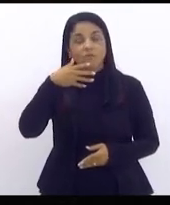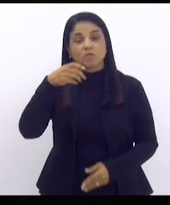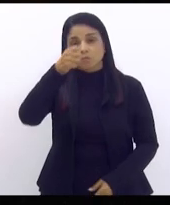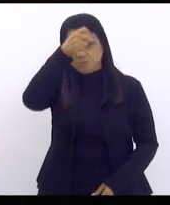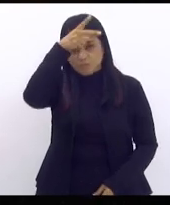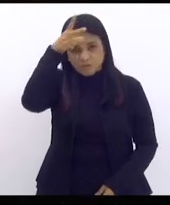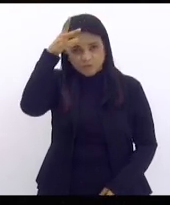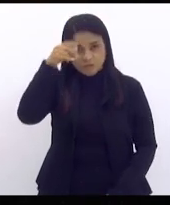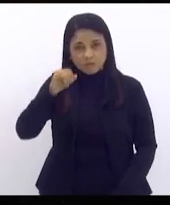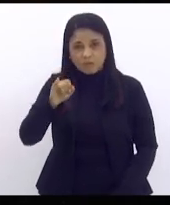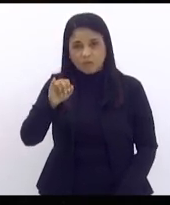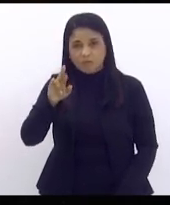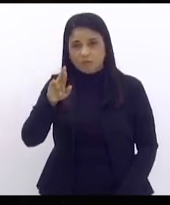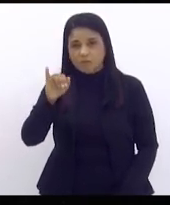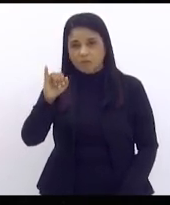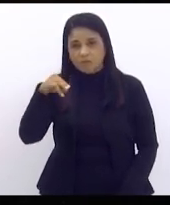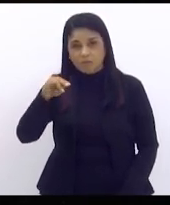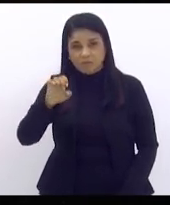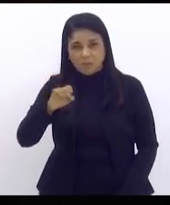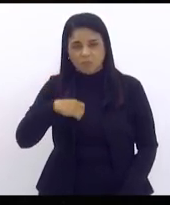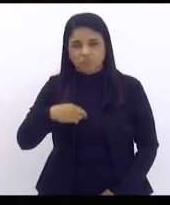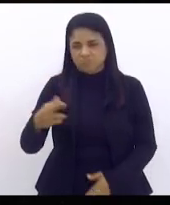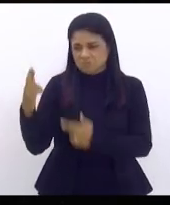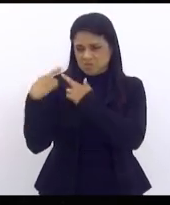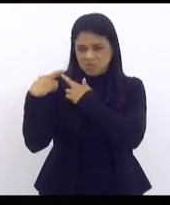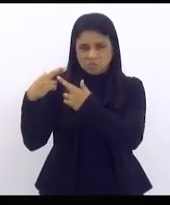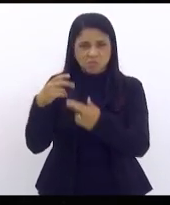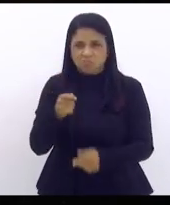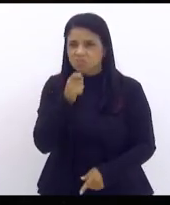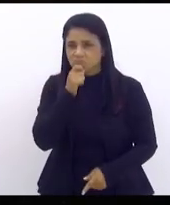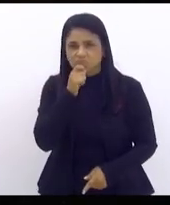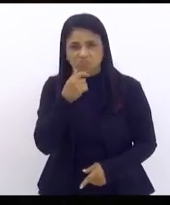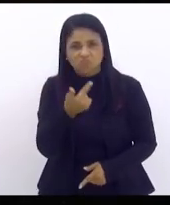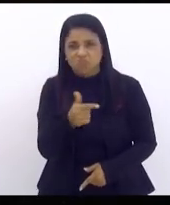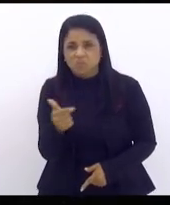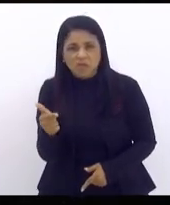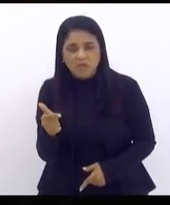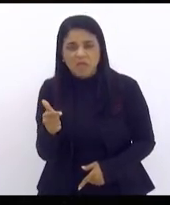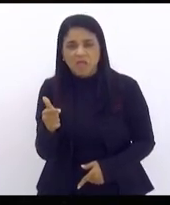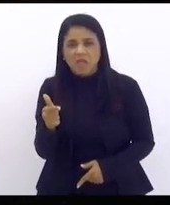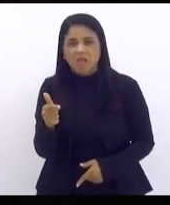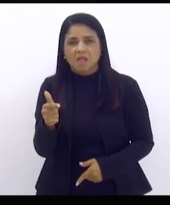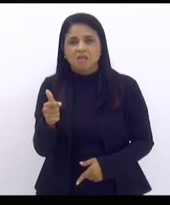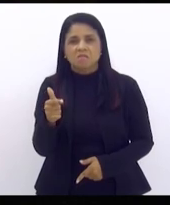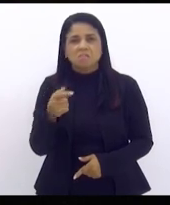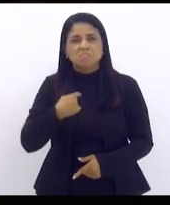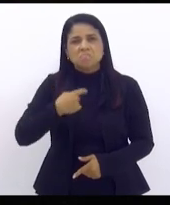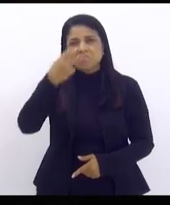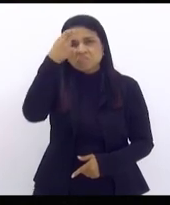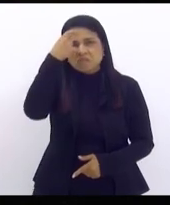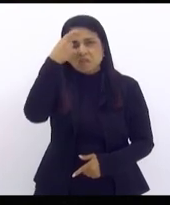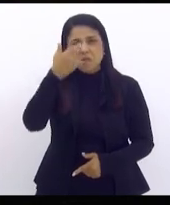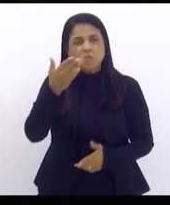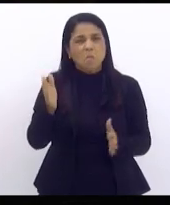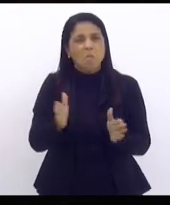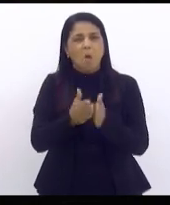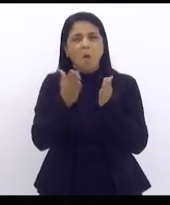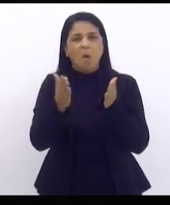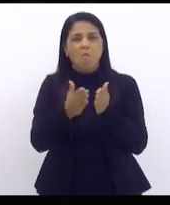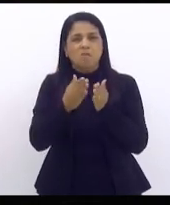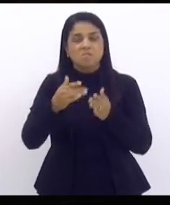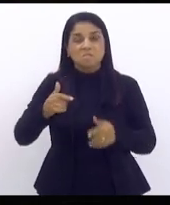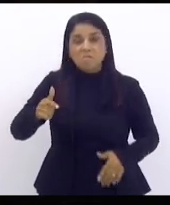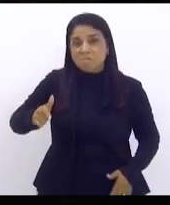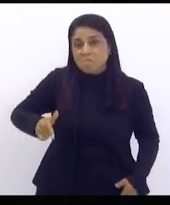prefeito Irineu, ele é um irresponsável. Um irresponsável, pensamento medíocre, onde ele quer levar a máfia